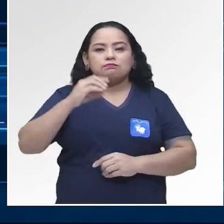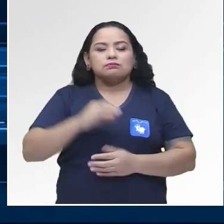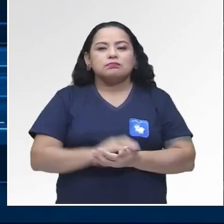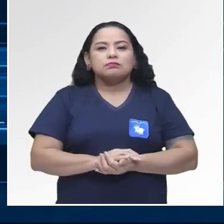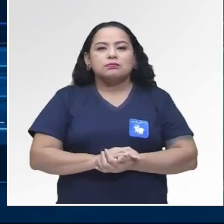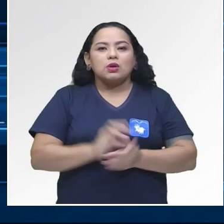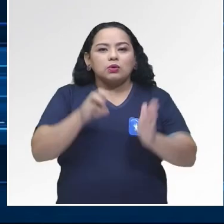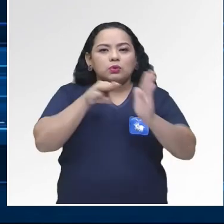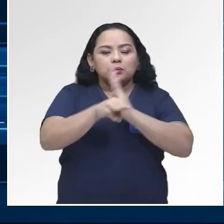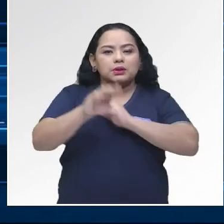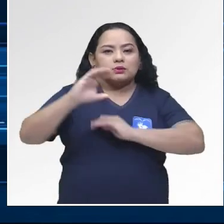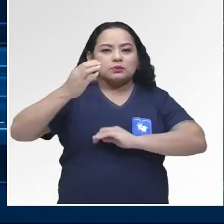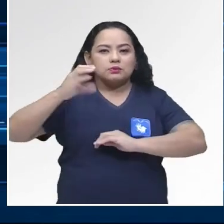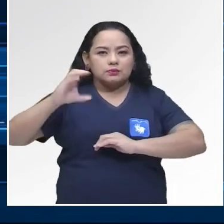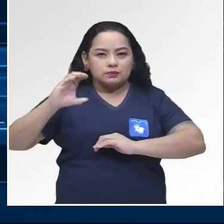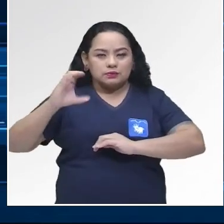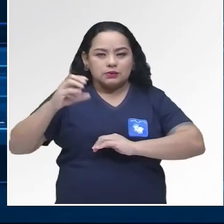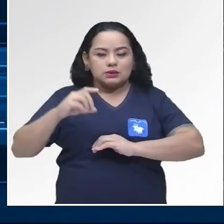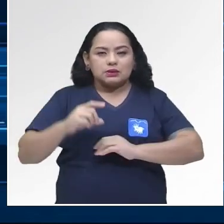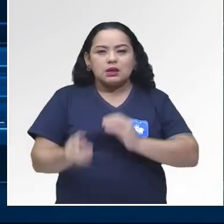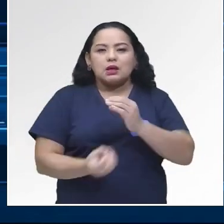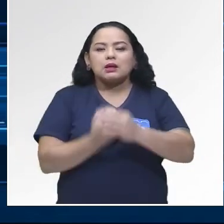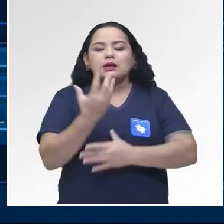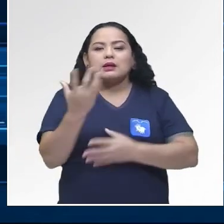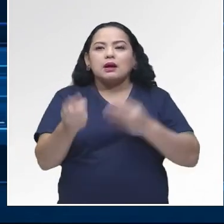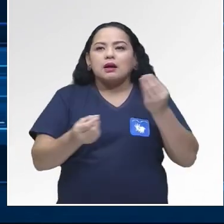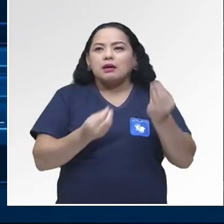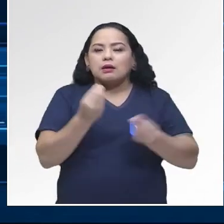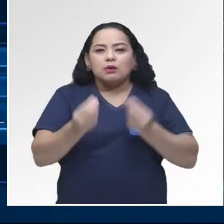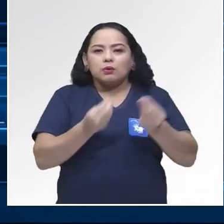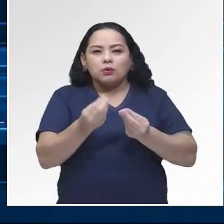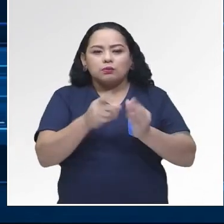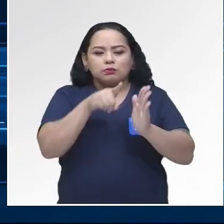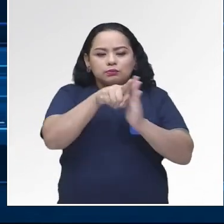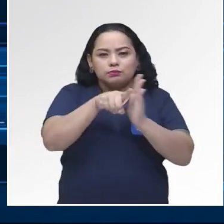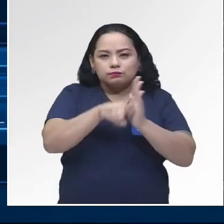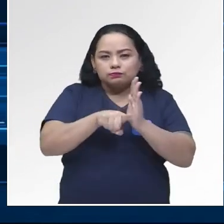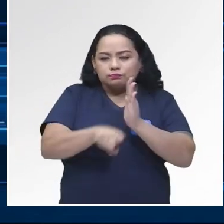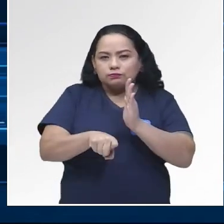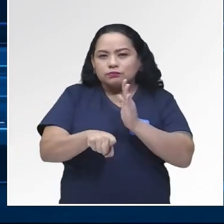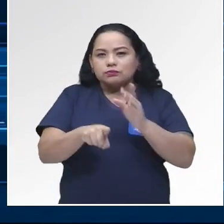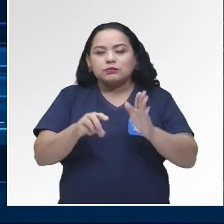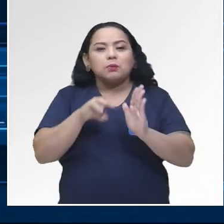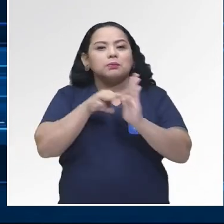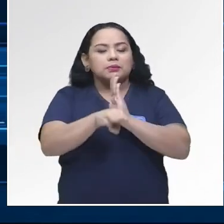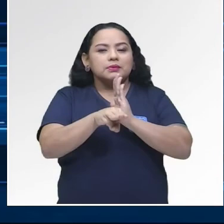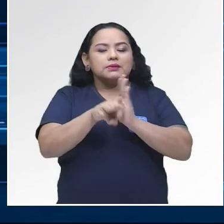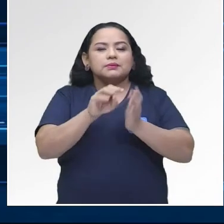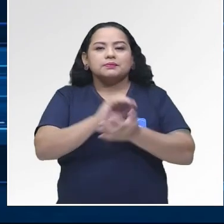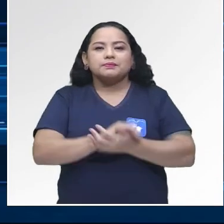do método científico é criar então, da investigação, é o método,